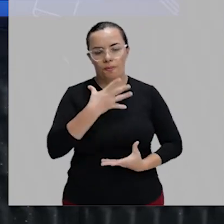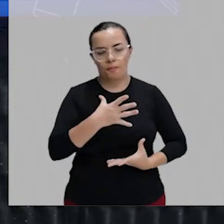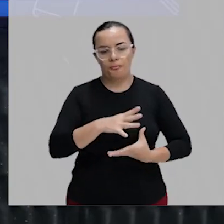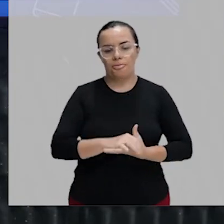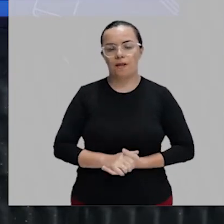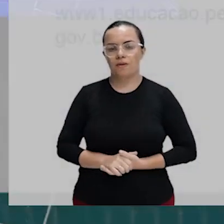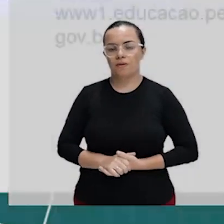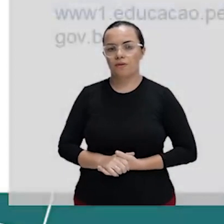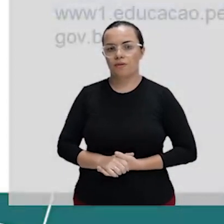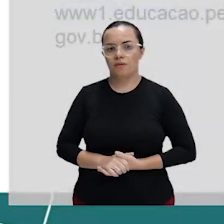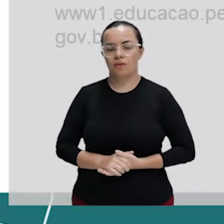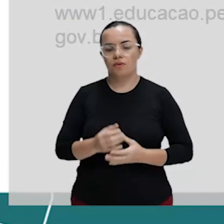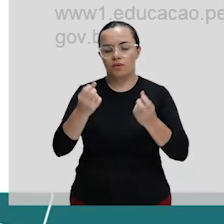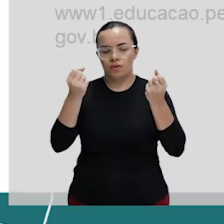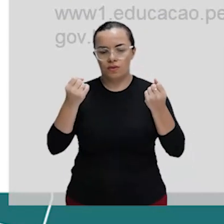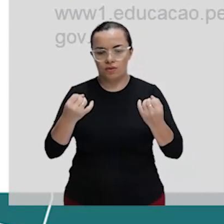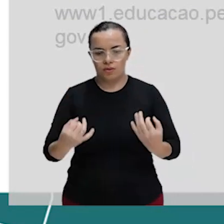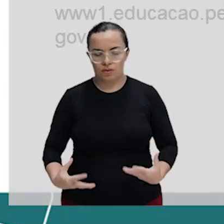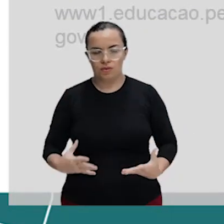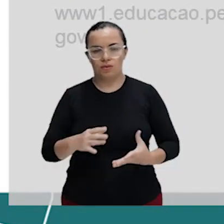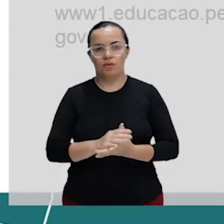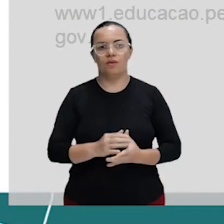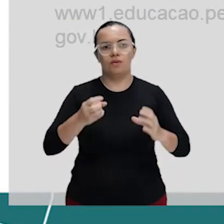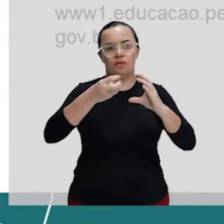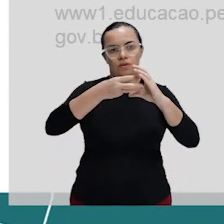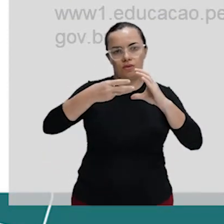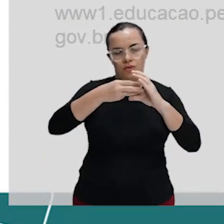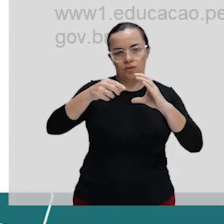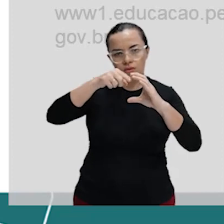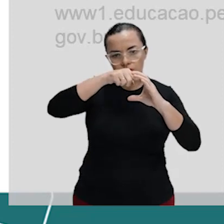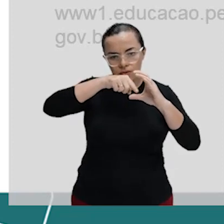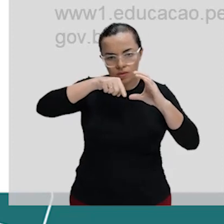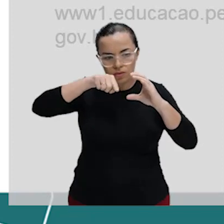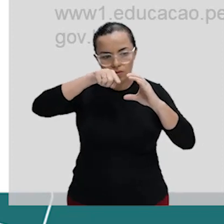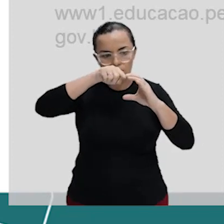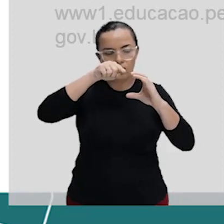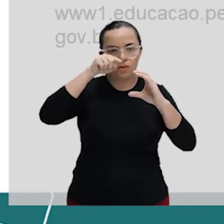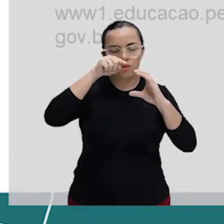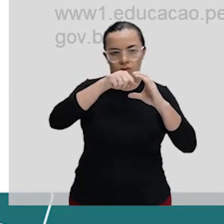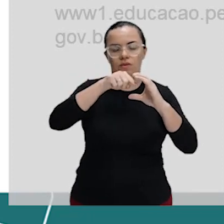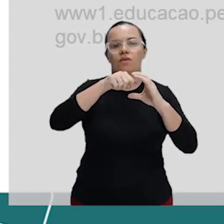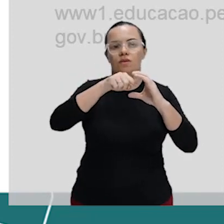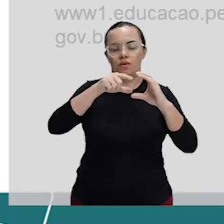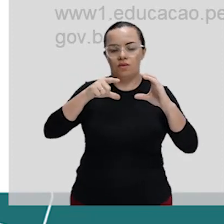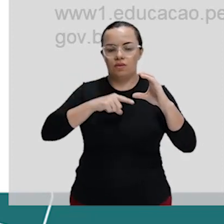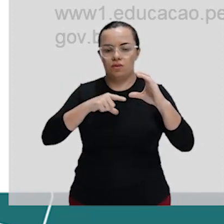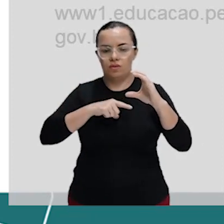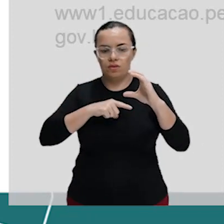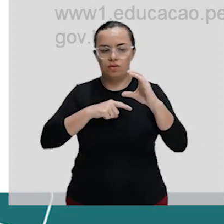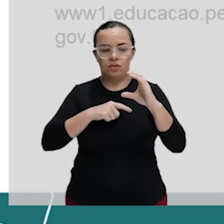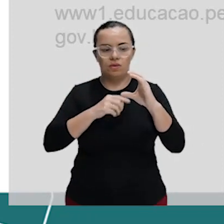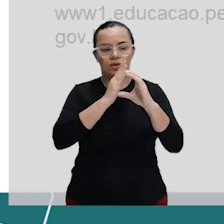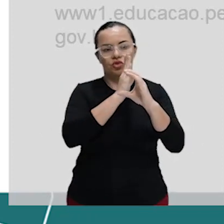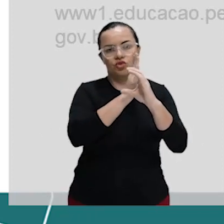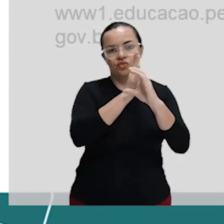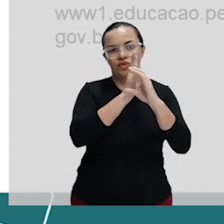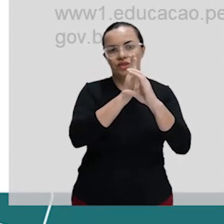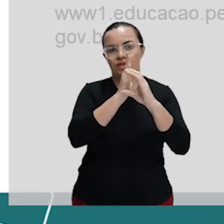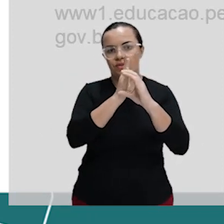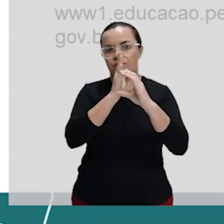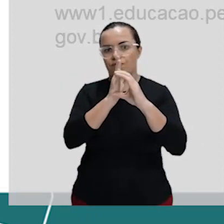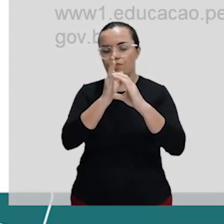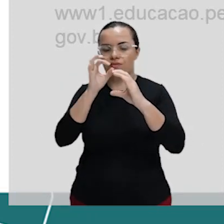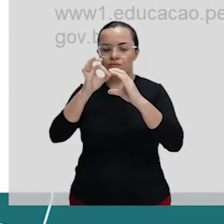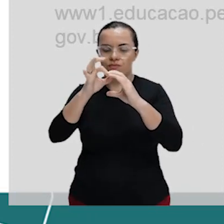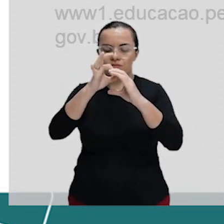eu já mencionei para vocês, na célula eucariótica existe uma coisa que a gente chama de compartimentalização.